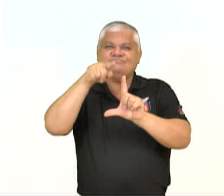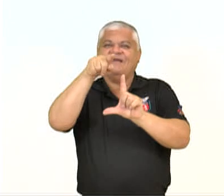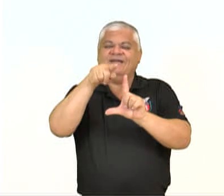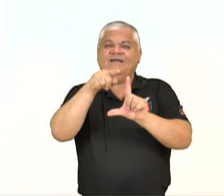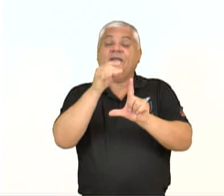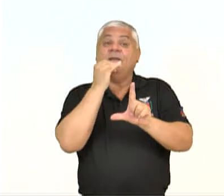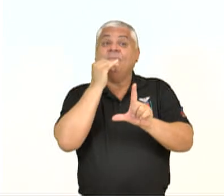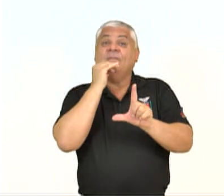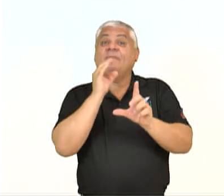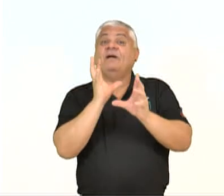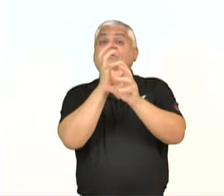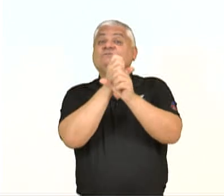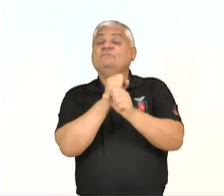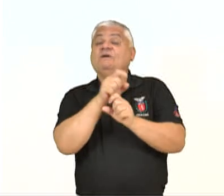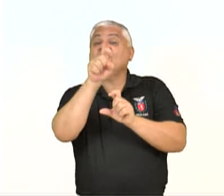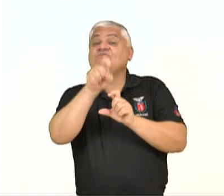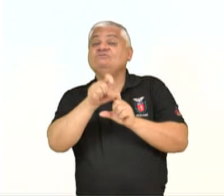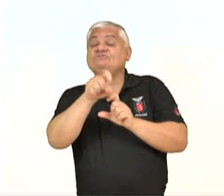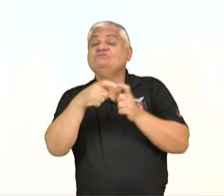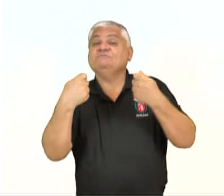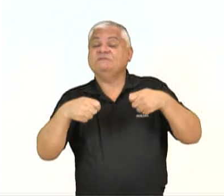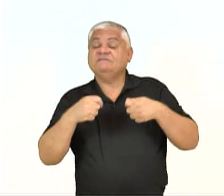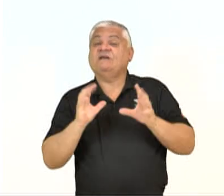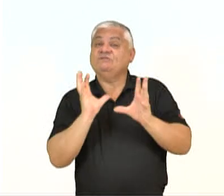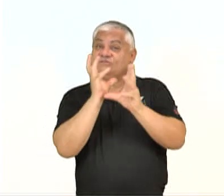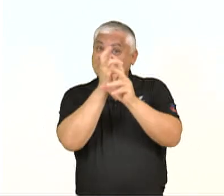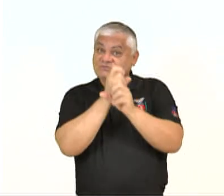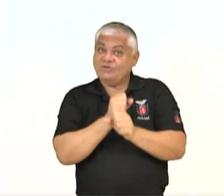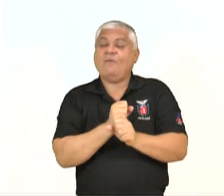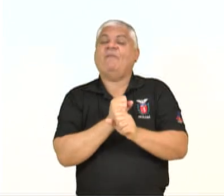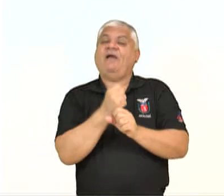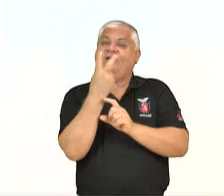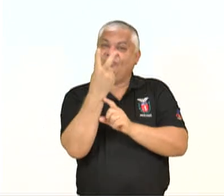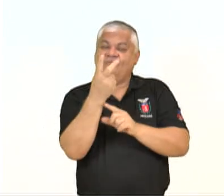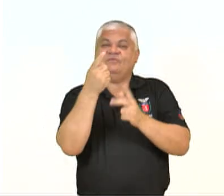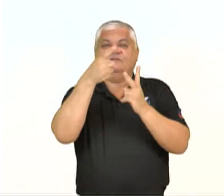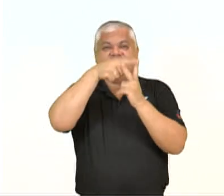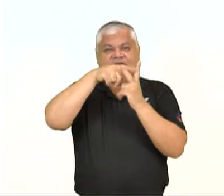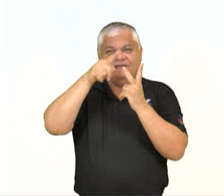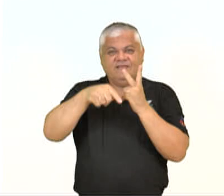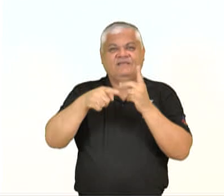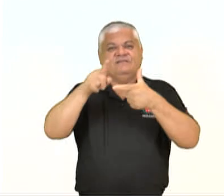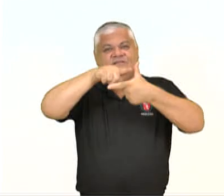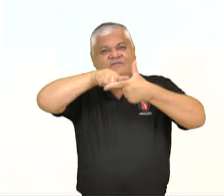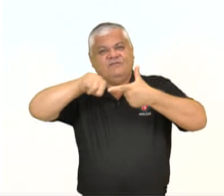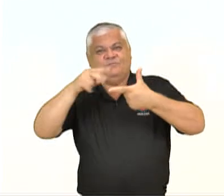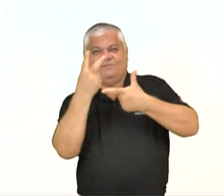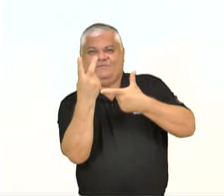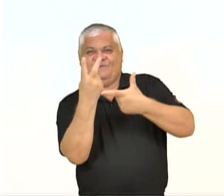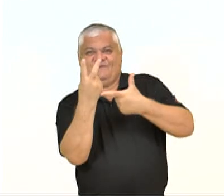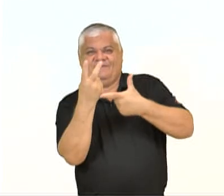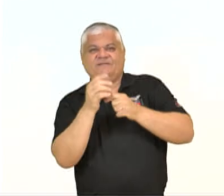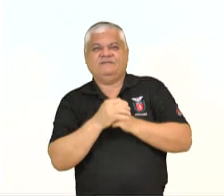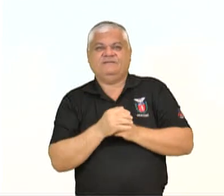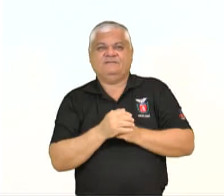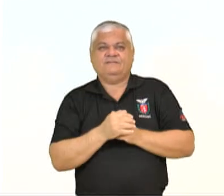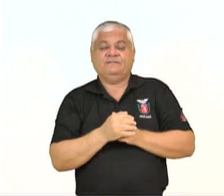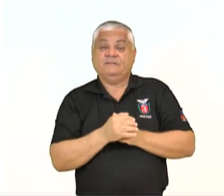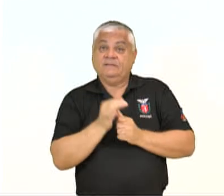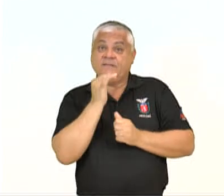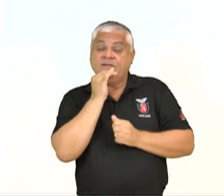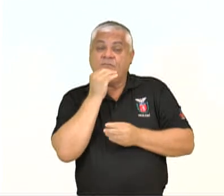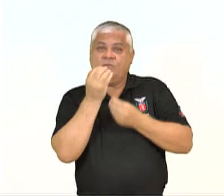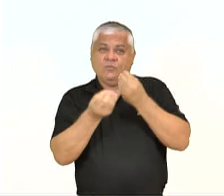para calcular o x do vértice, a gente vai somar as duas raízes e dividir por 2, porque esse ponto nada mais é